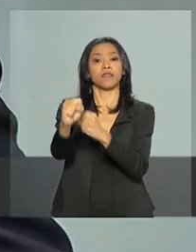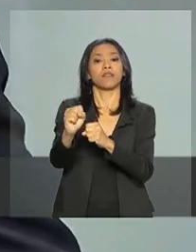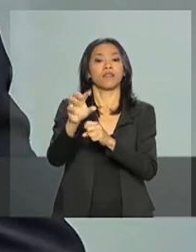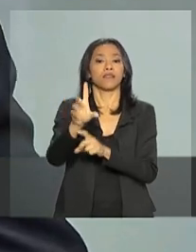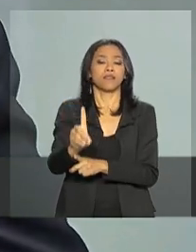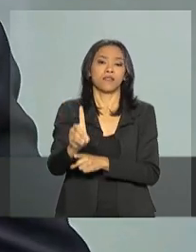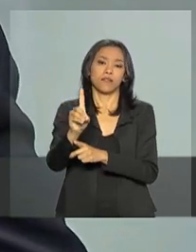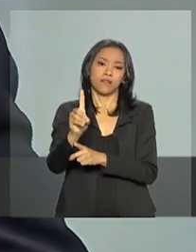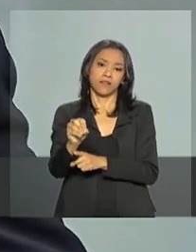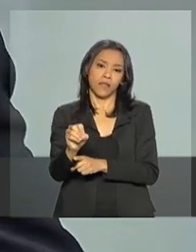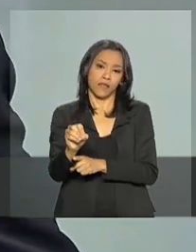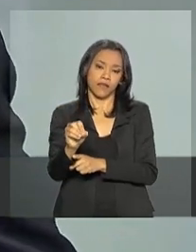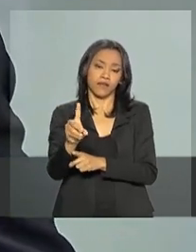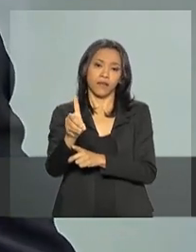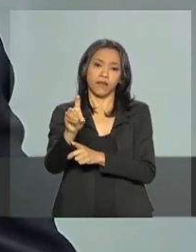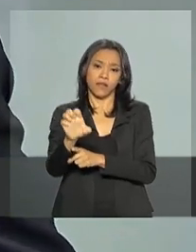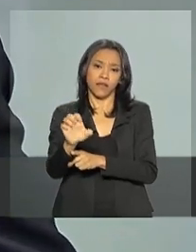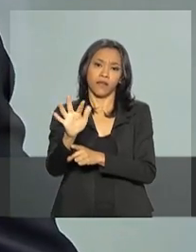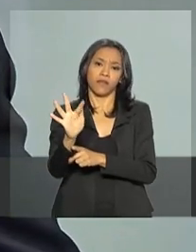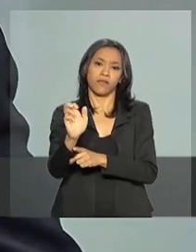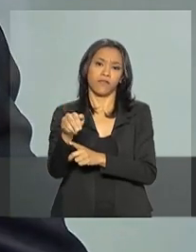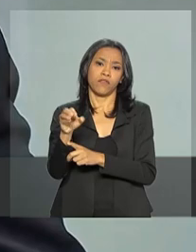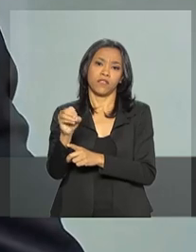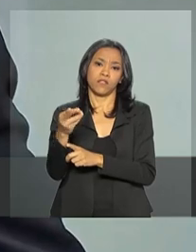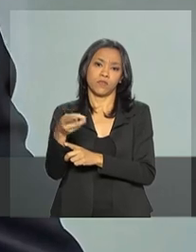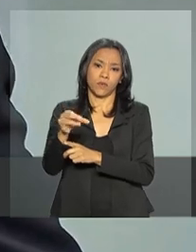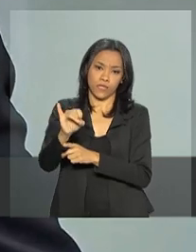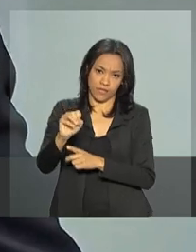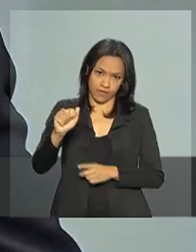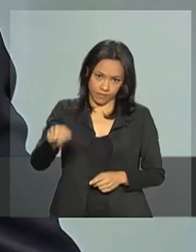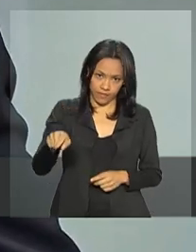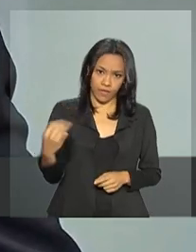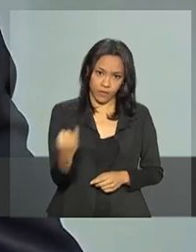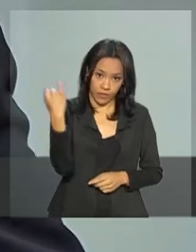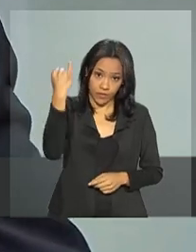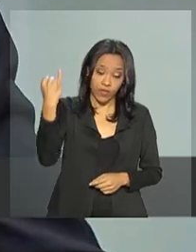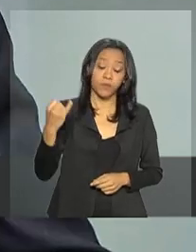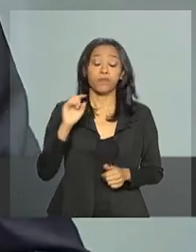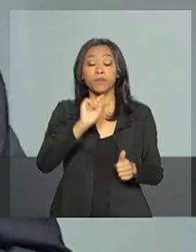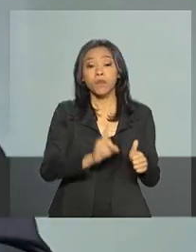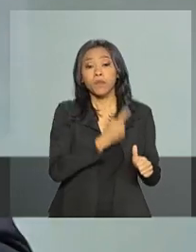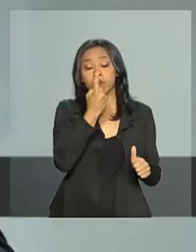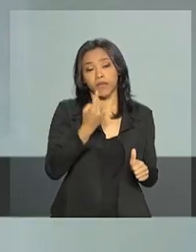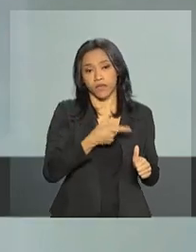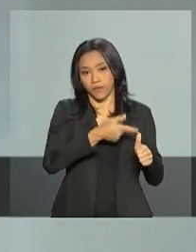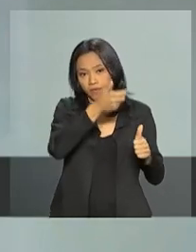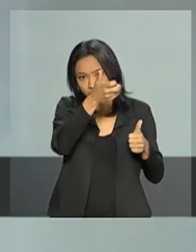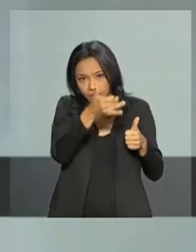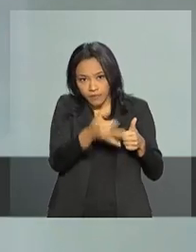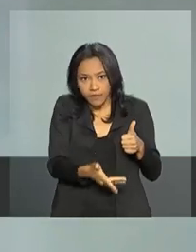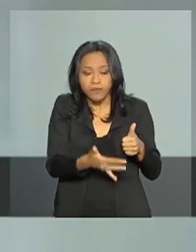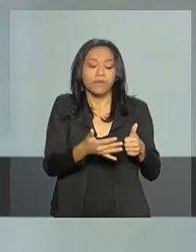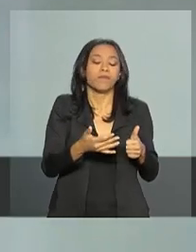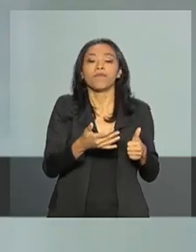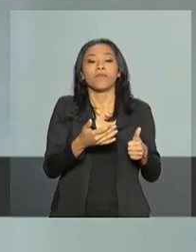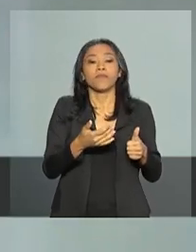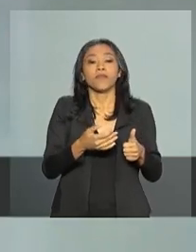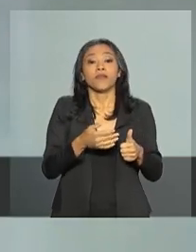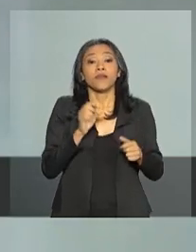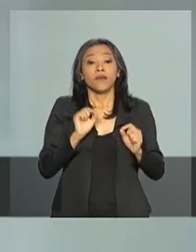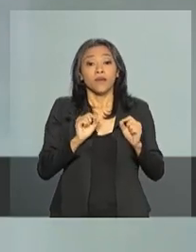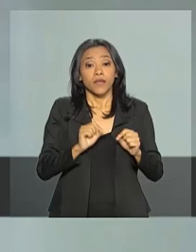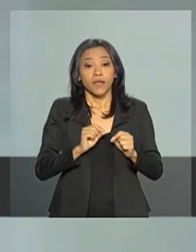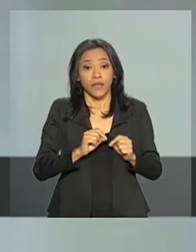tem duas significações, ao meu modo de ver. Um primeiro, por ser, digamos assim, a defensora